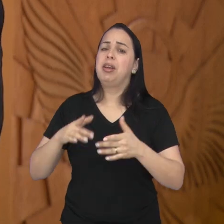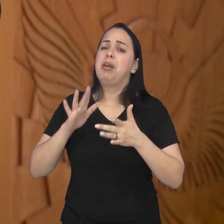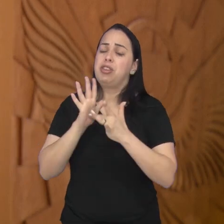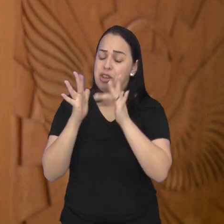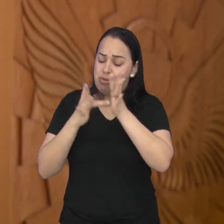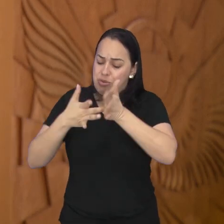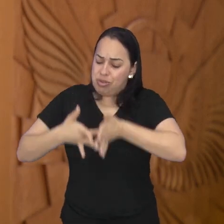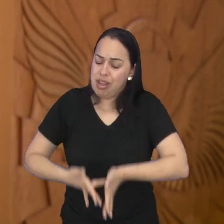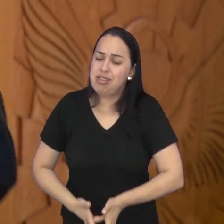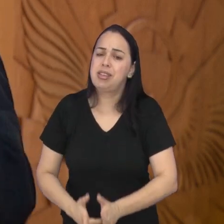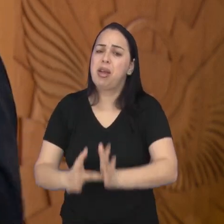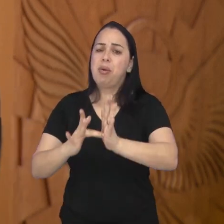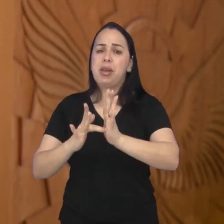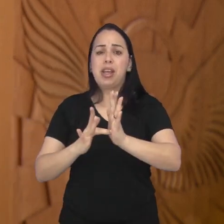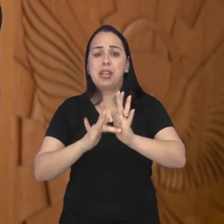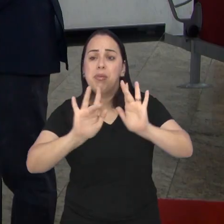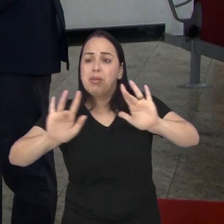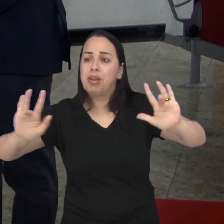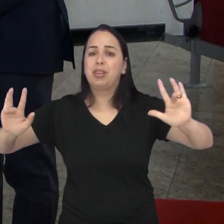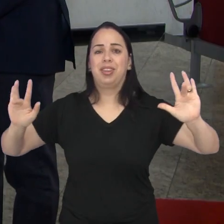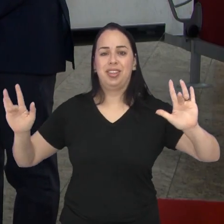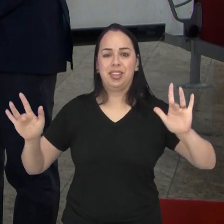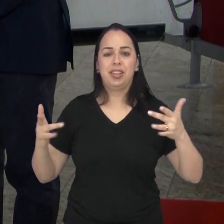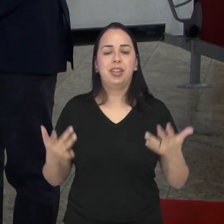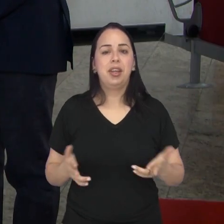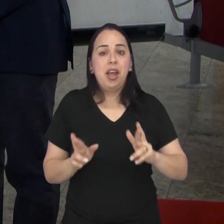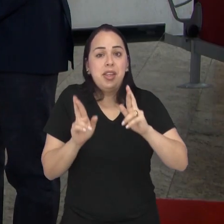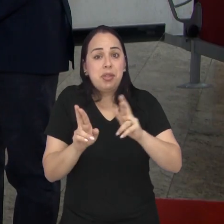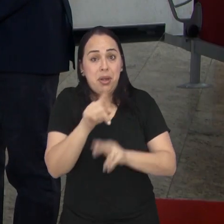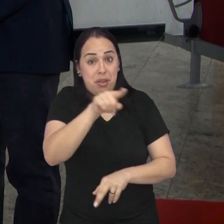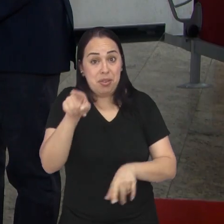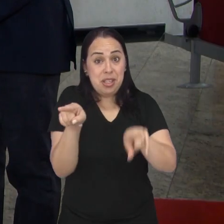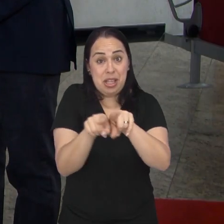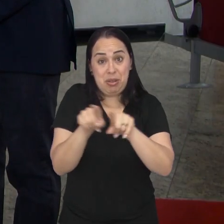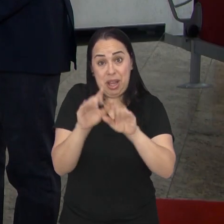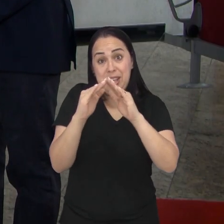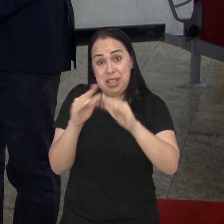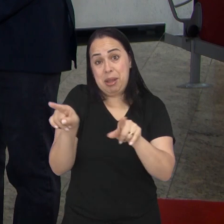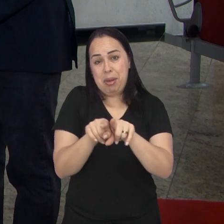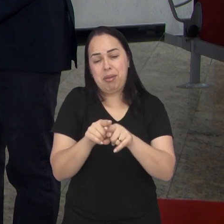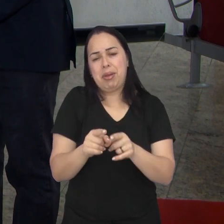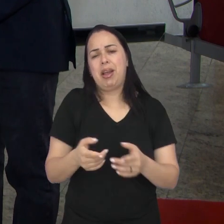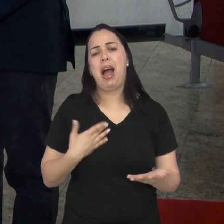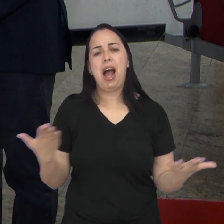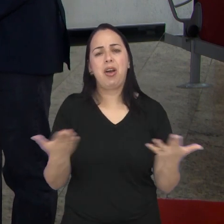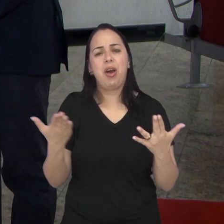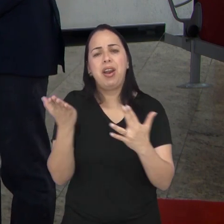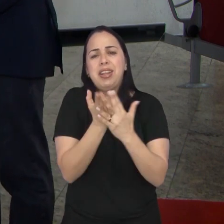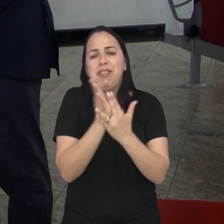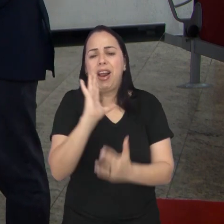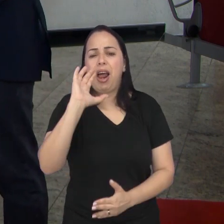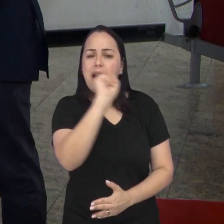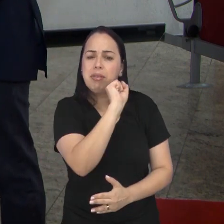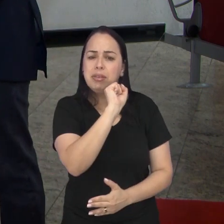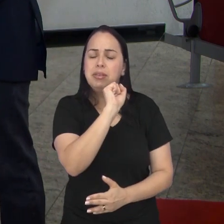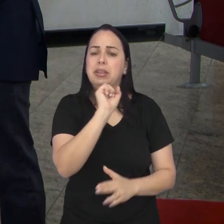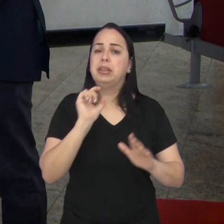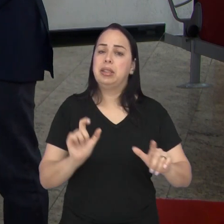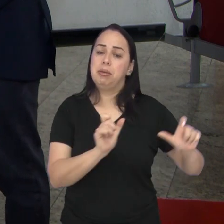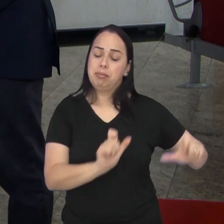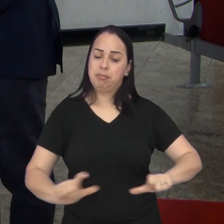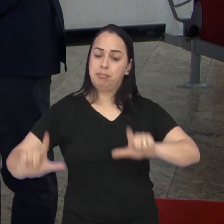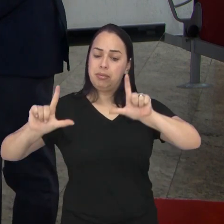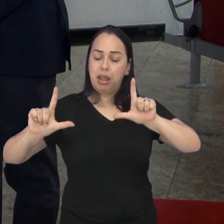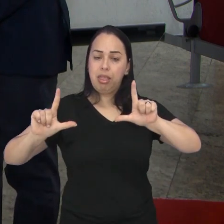nasceu e isso toca o coração de todos. E eu espero que esteja esse clima na sua casa também. A gente vai fazer uma rápida parada. Mas